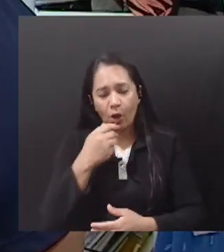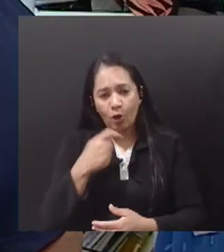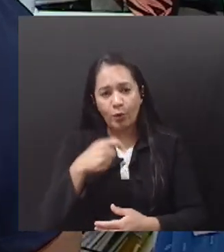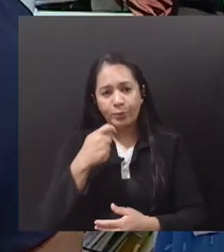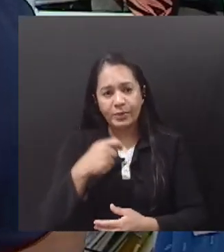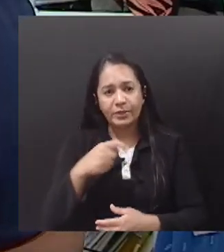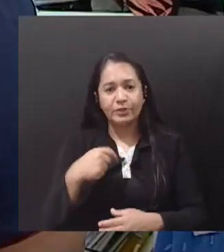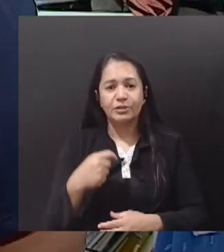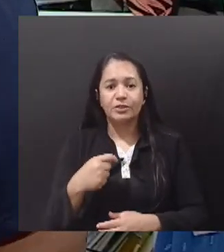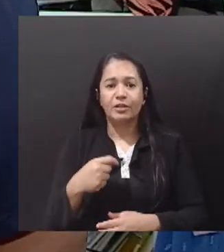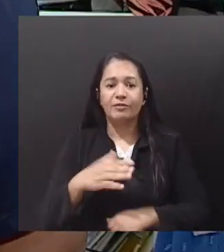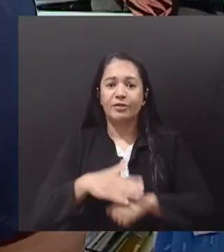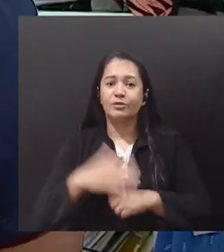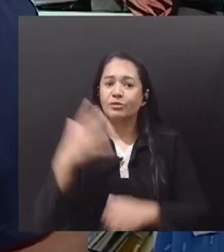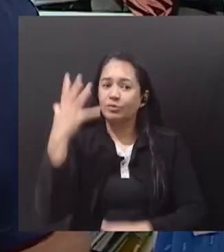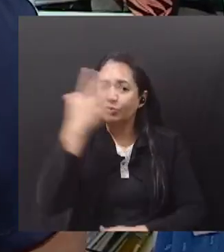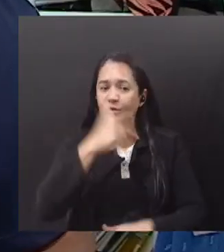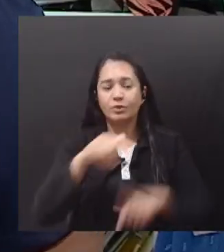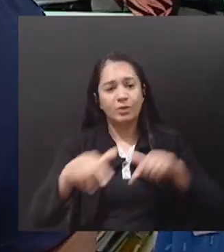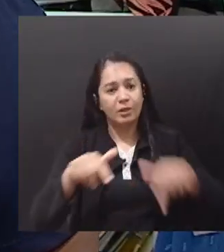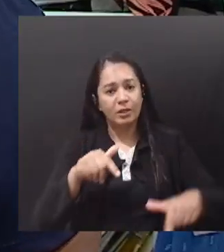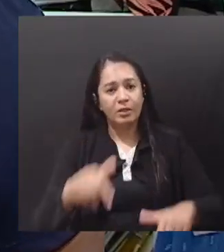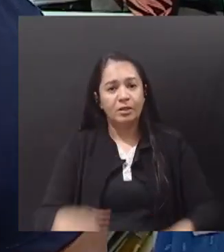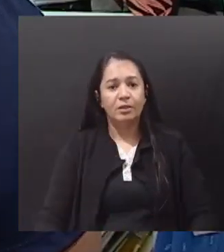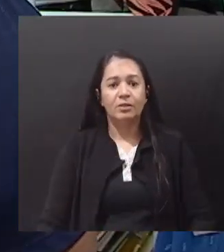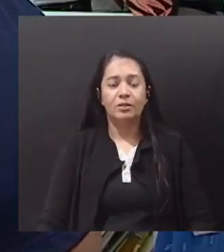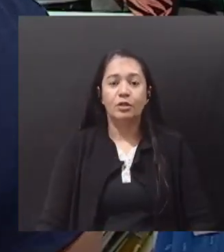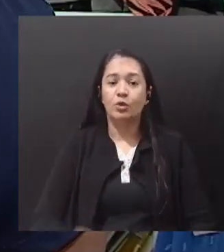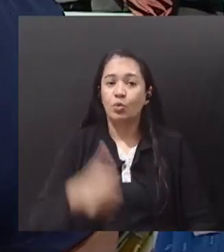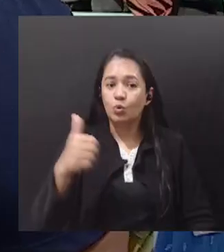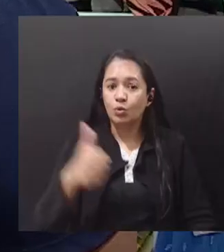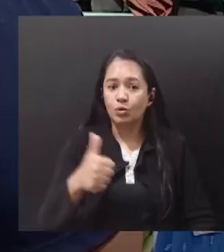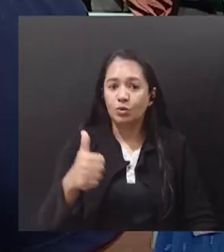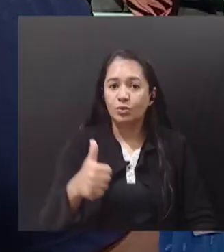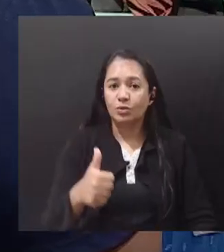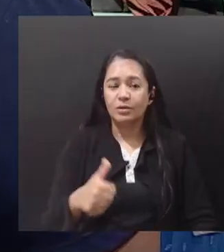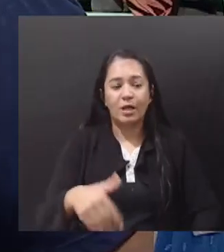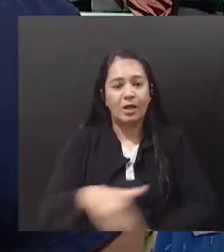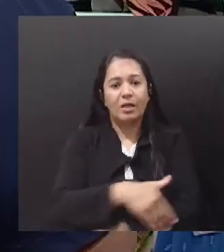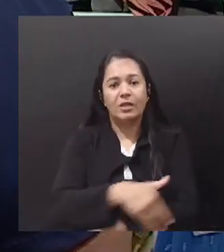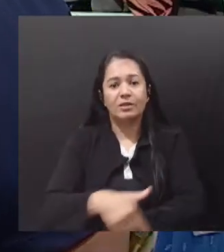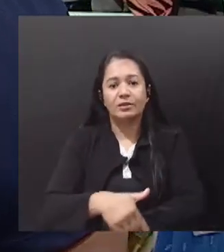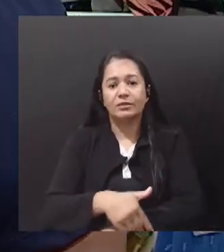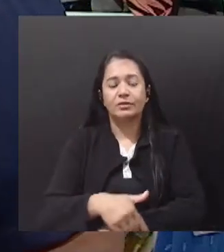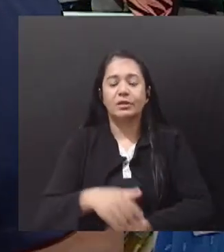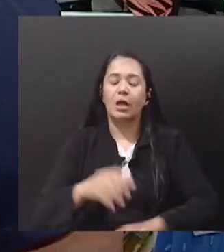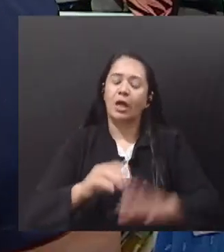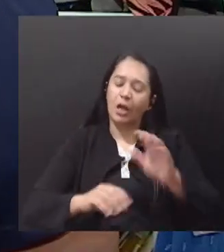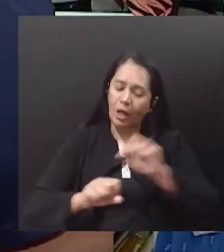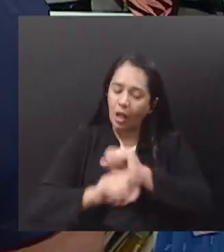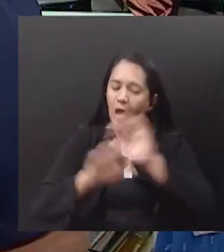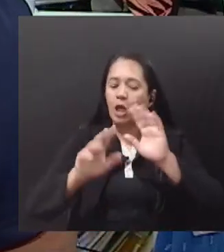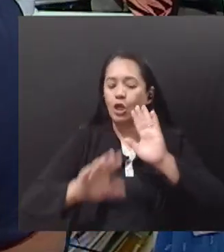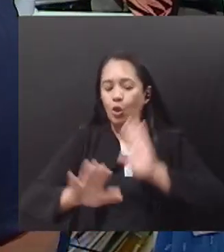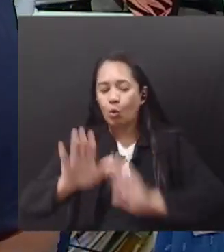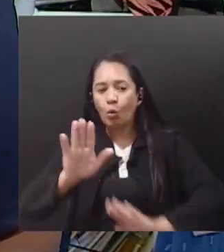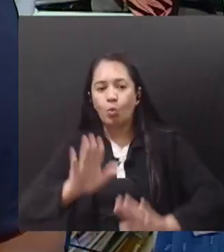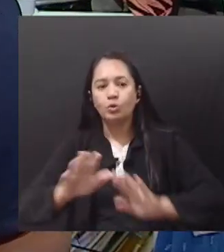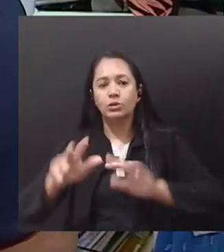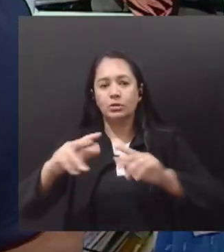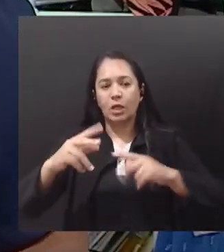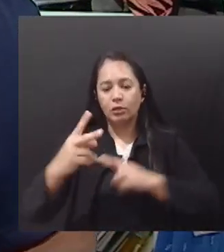lindo na época. Fomos os primeiros a sair na rua, lógico, né, com todo cuidado, e aí fizemos um